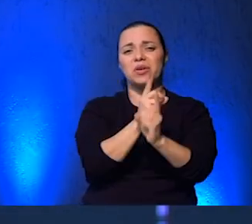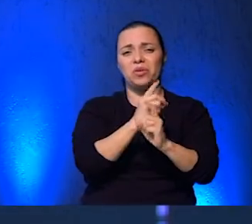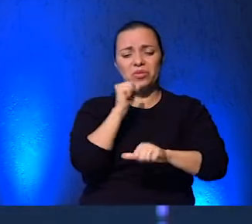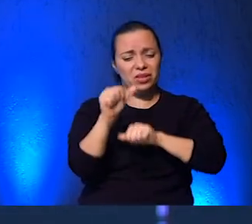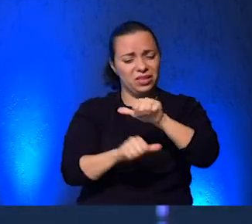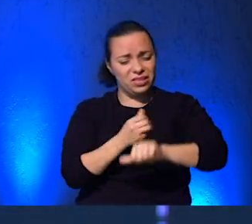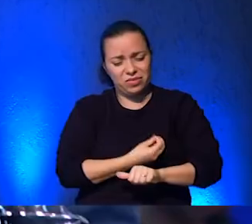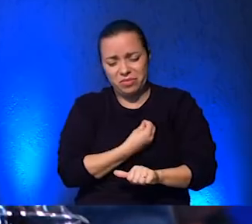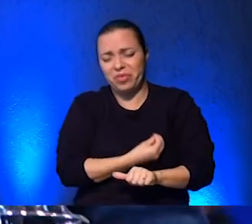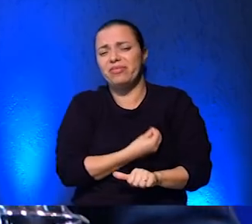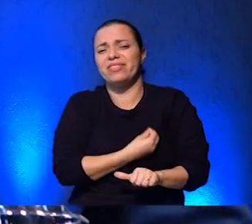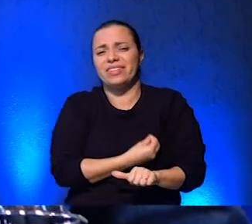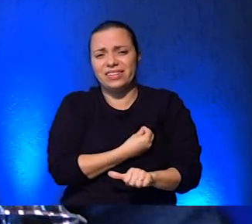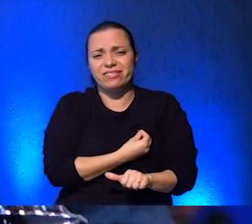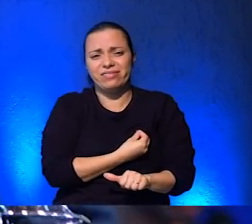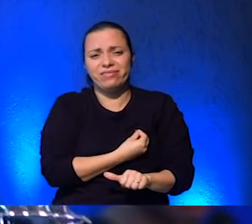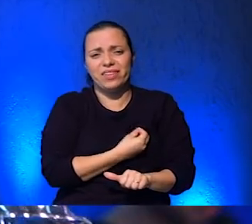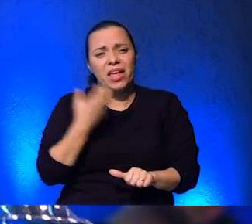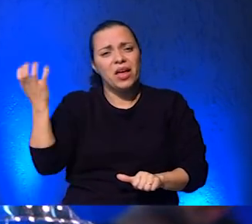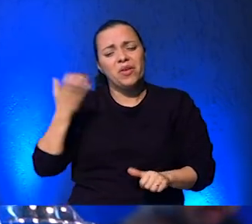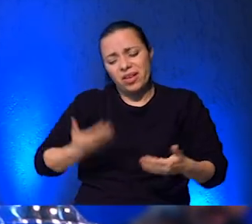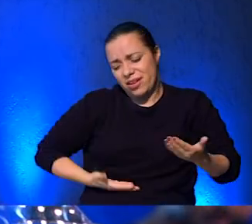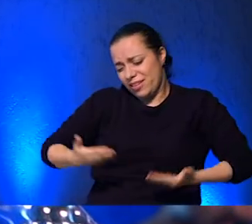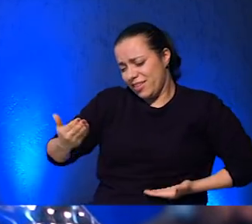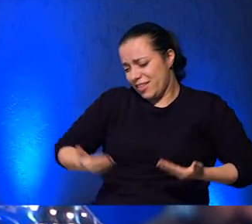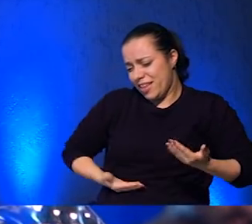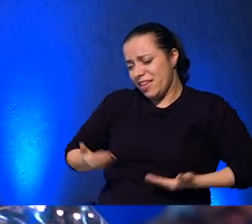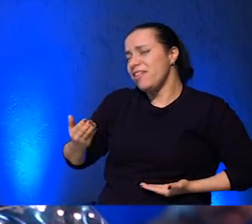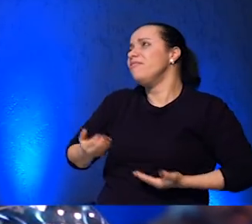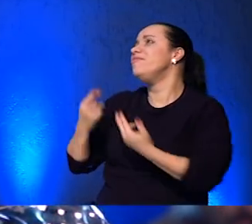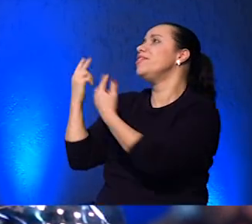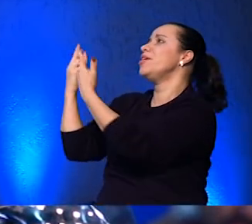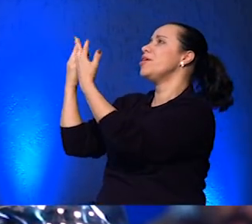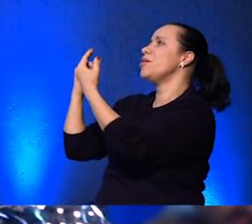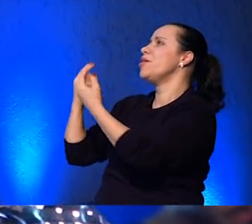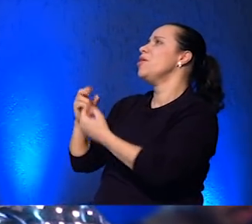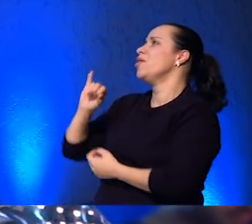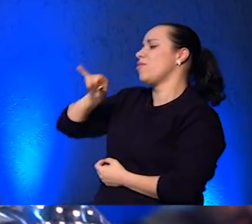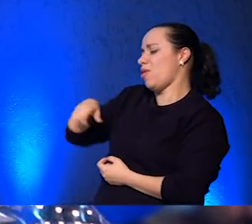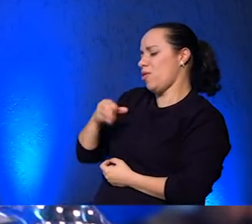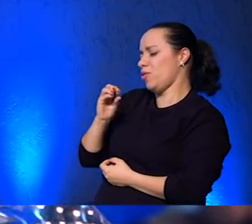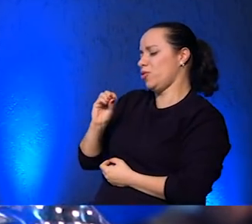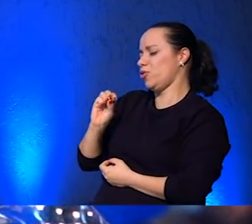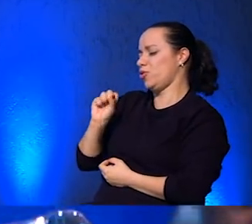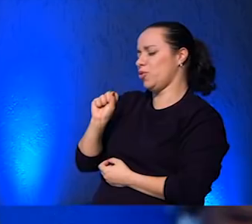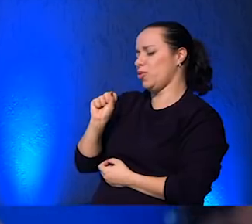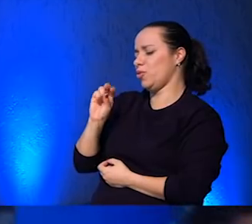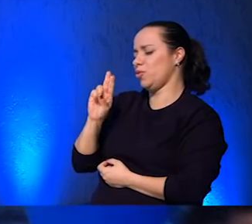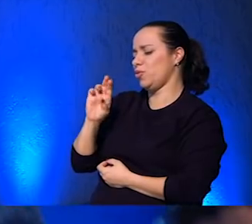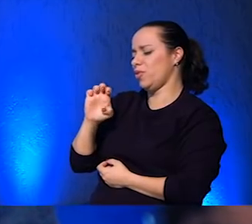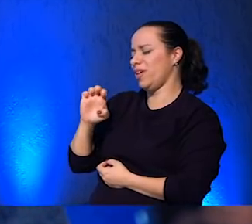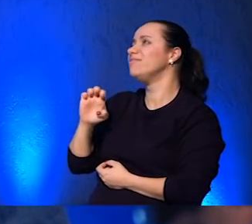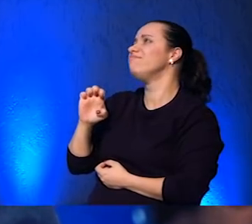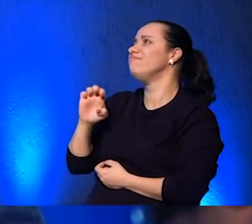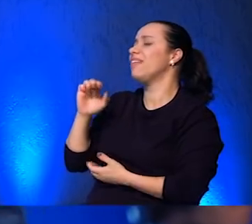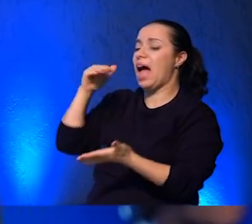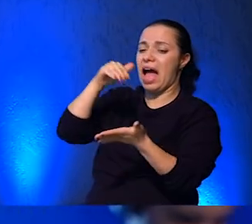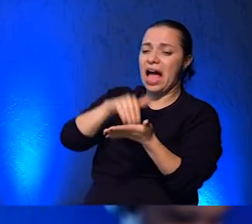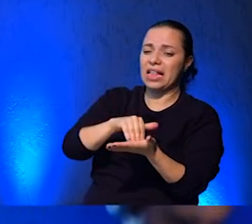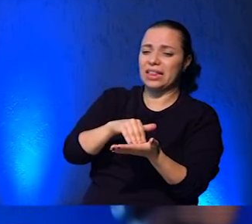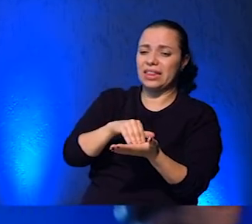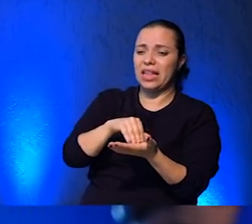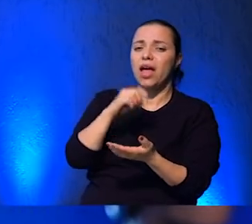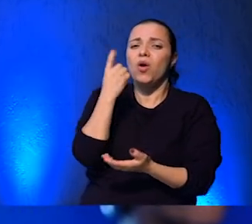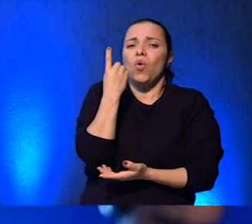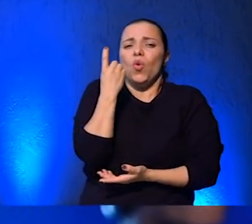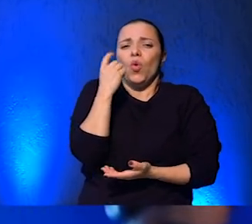sua vida mudar eu quero te servir como josué até o último segundo da minha vida e poder descer